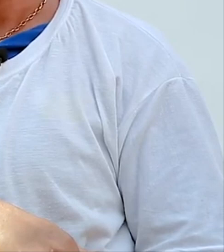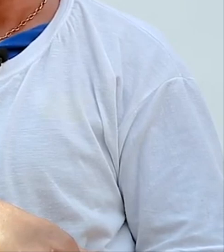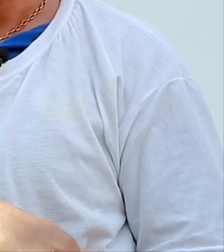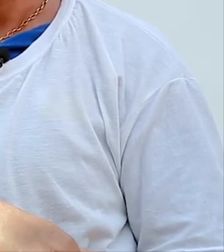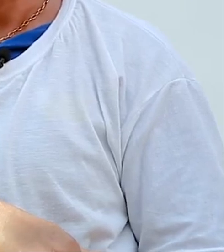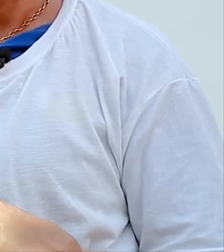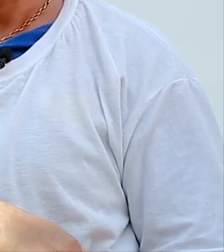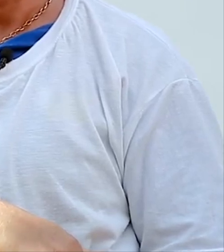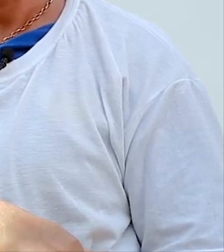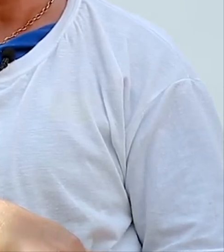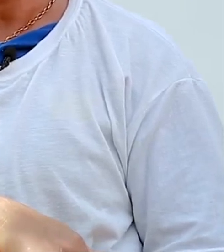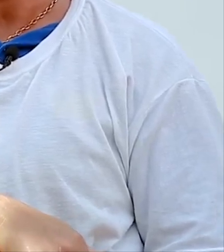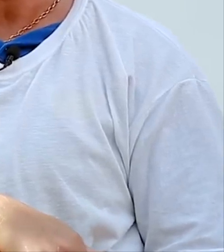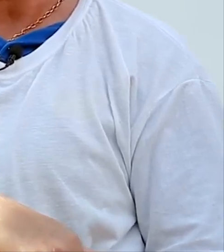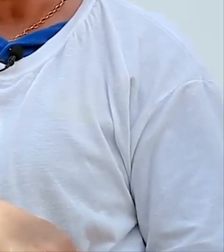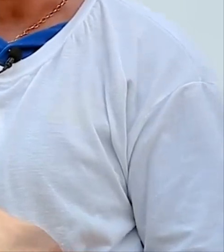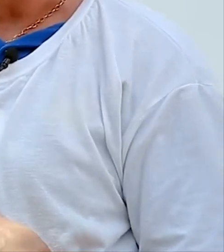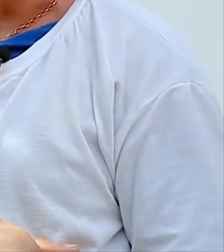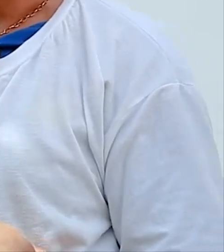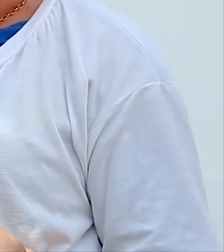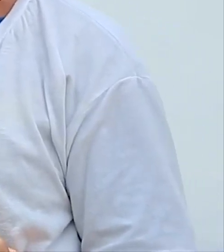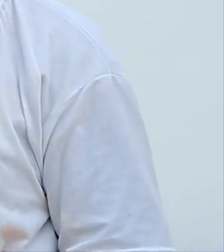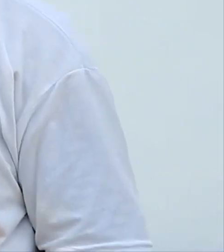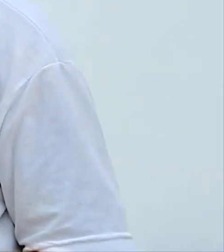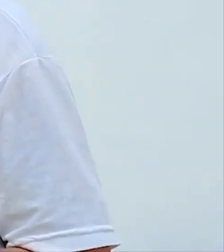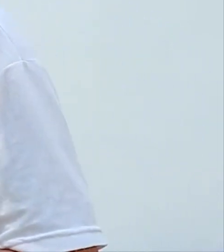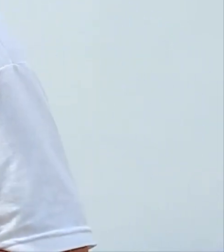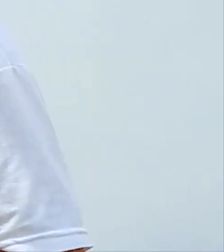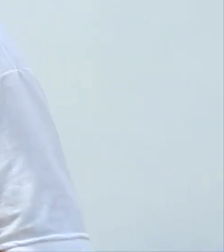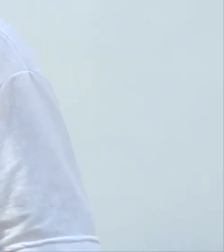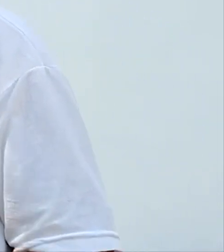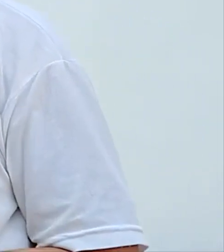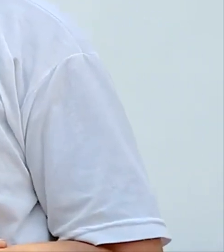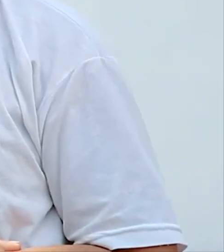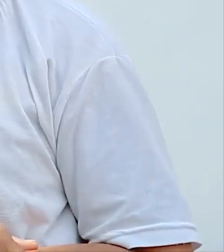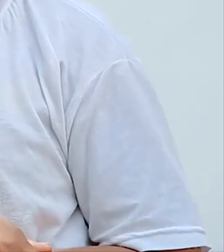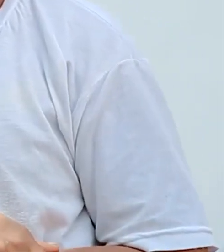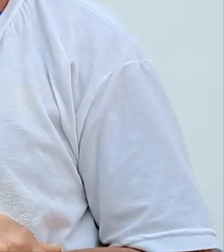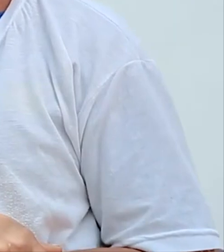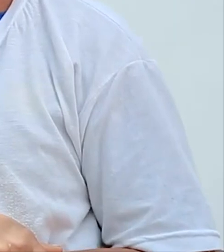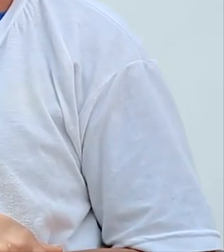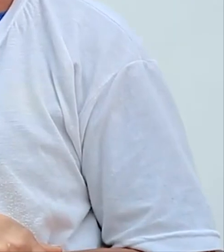essa é a... Porque nós estamos com 1.000 litros agora, no momento, né?